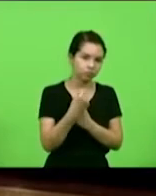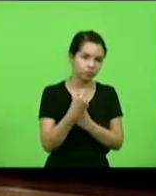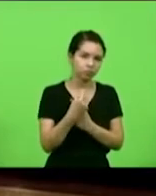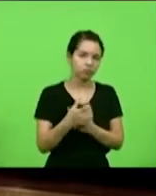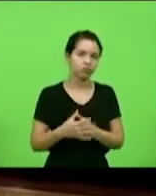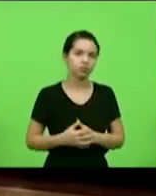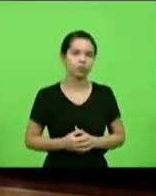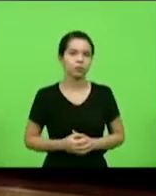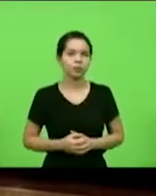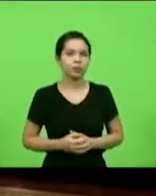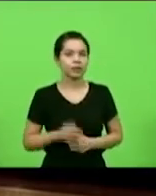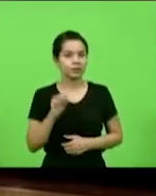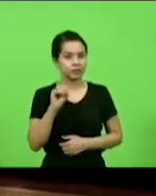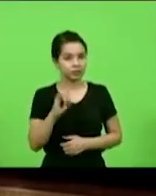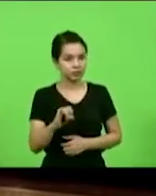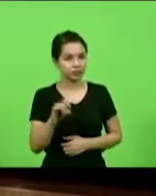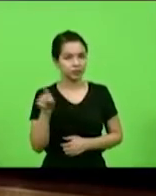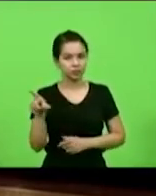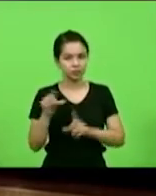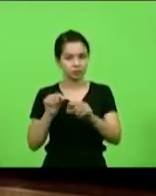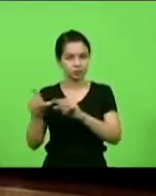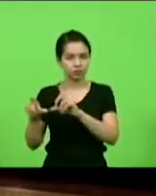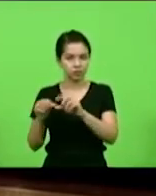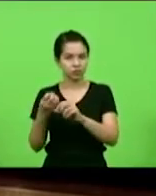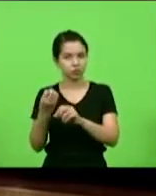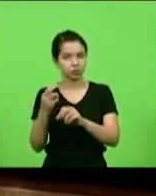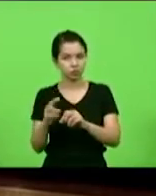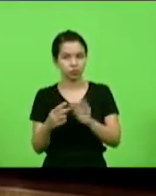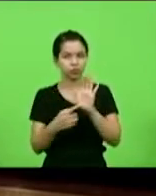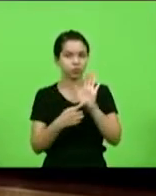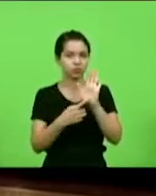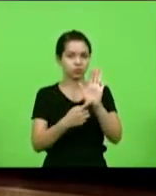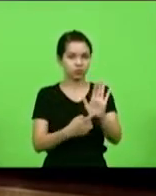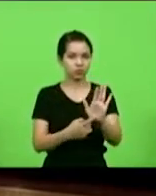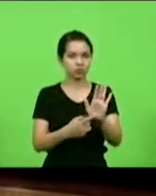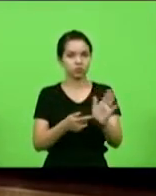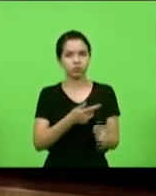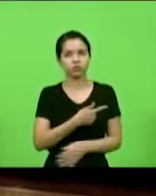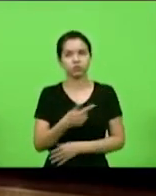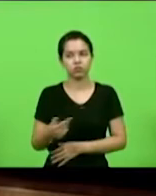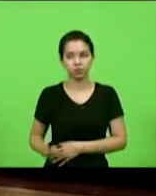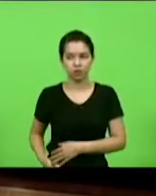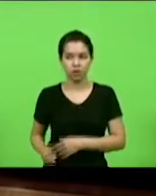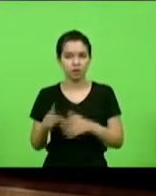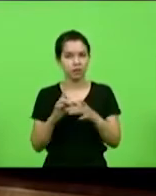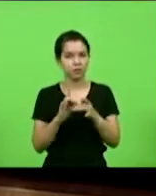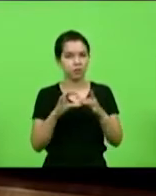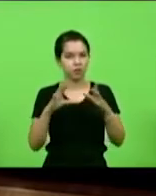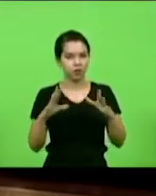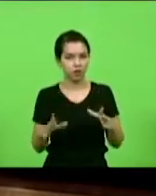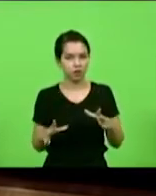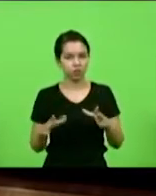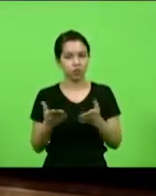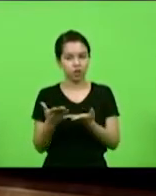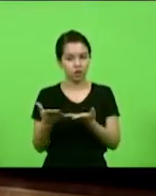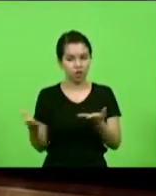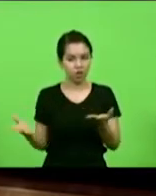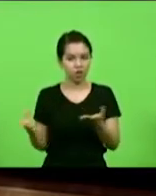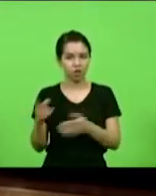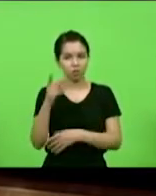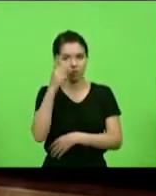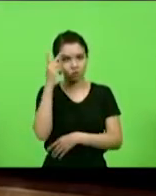são escolhidos ou indicados pelo governo, é democrático que os conselheiros escolham o presidente